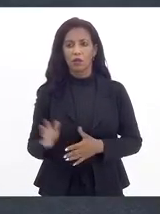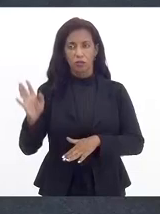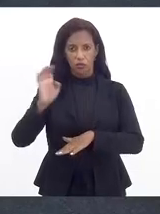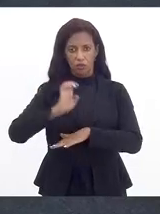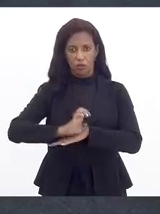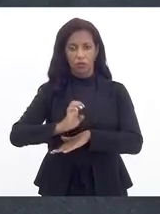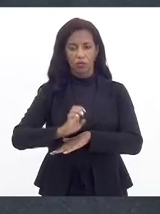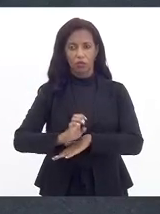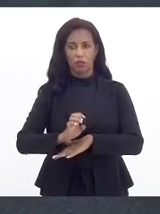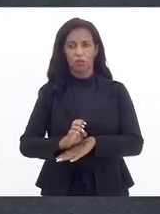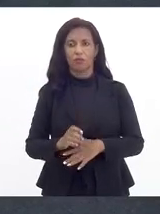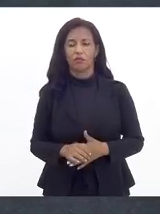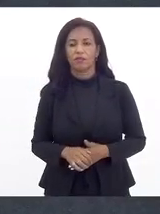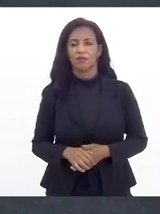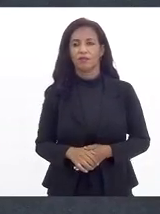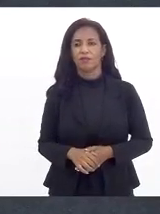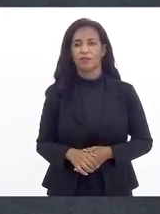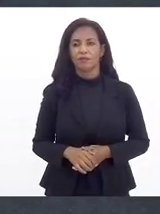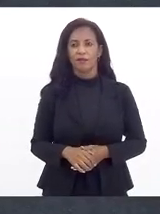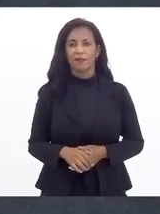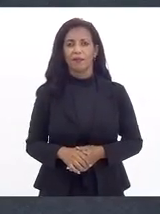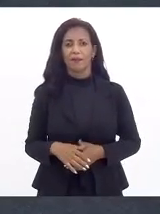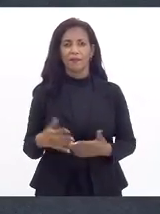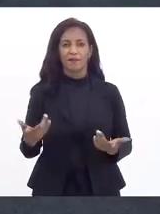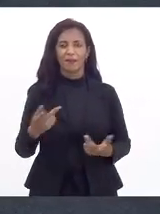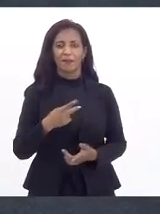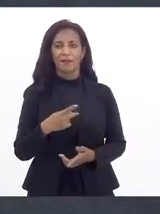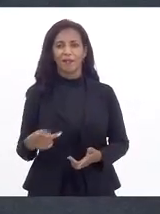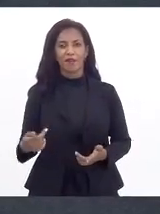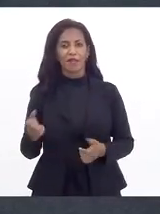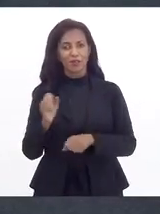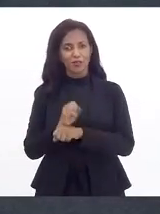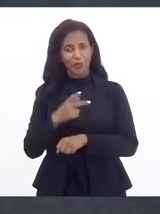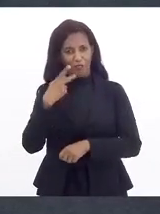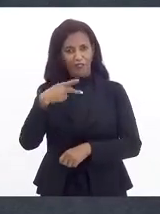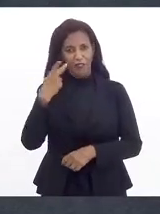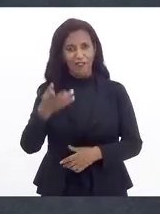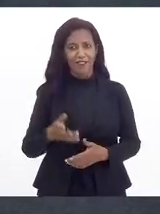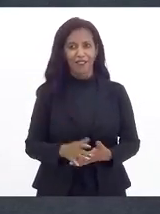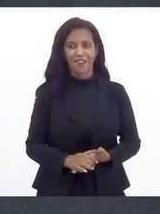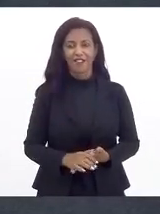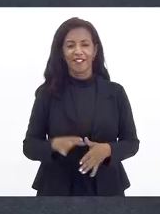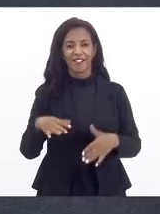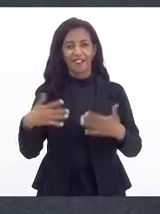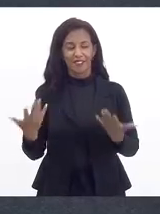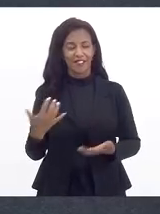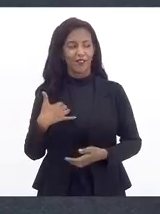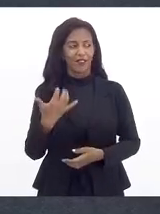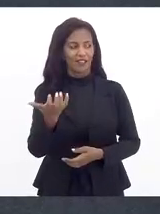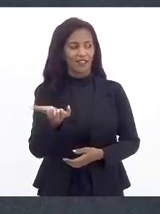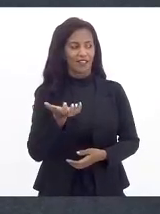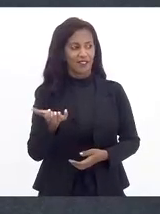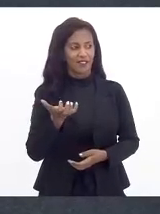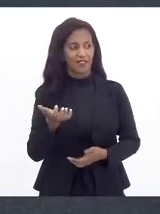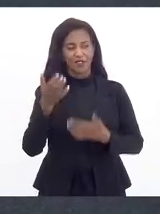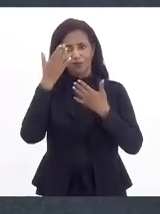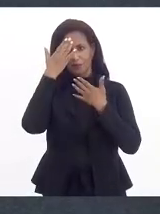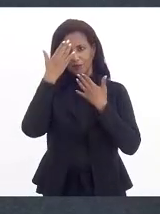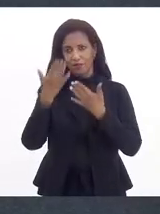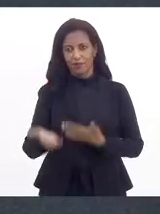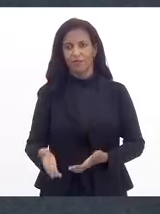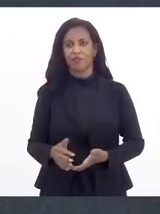Estadual. Okay. Estadual. O senhor presidente nem deixou terminar. Então, eu quero aqui não só